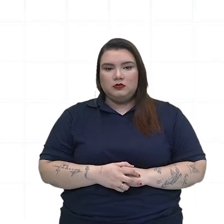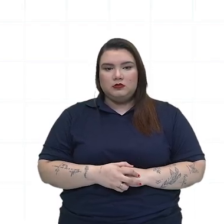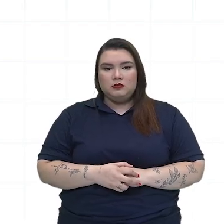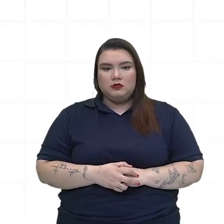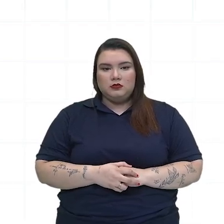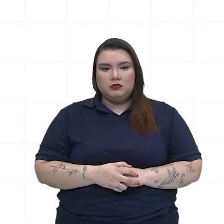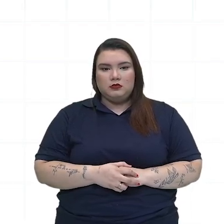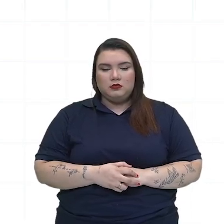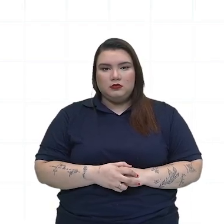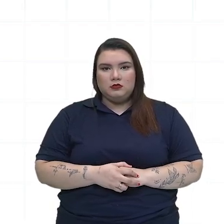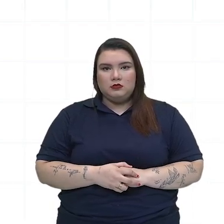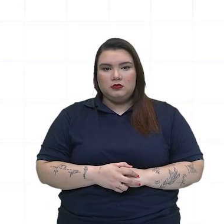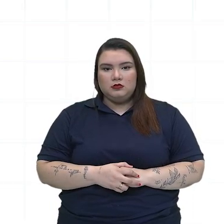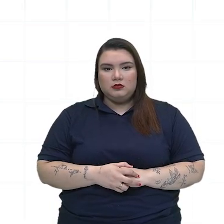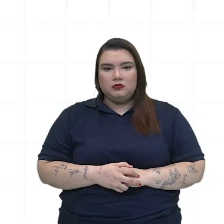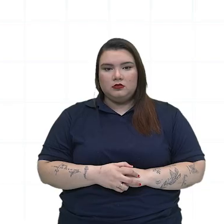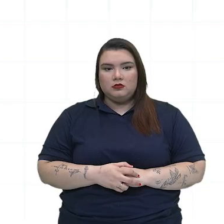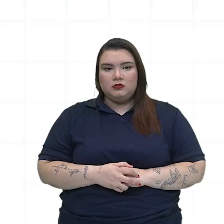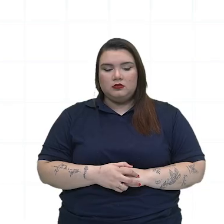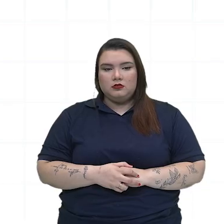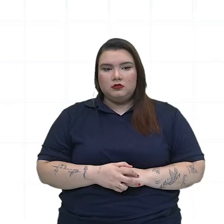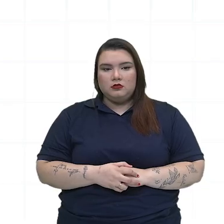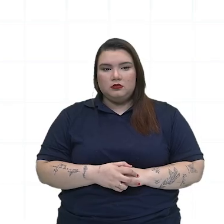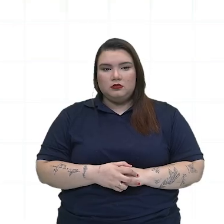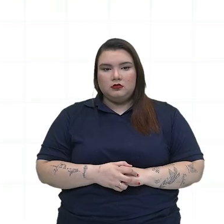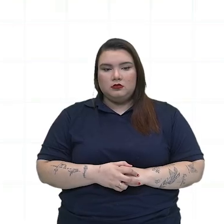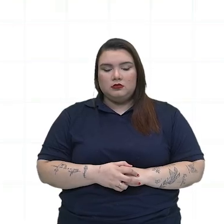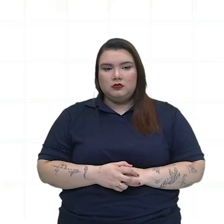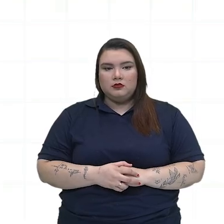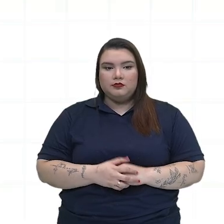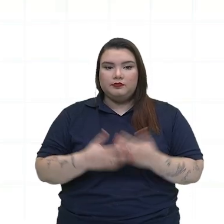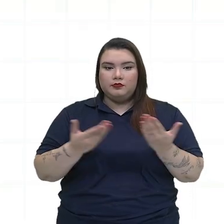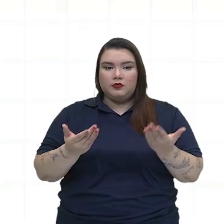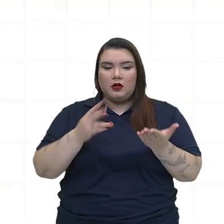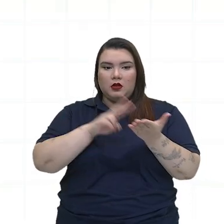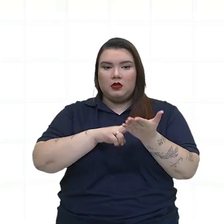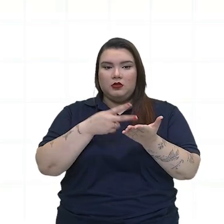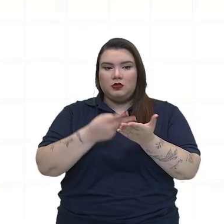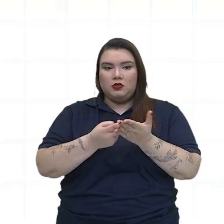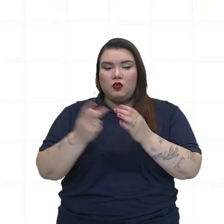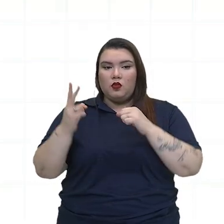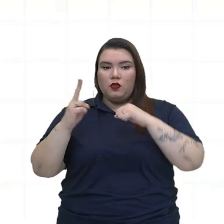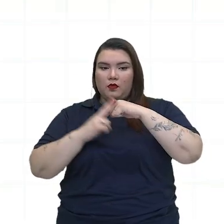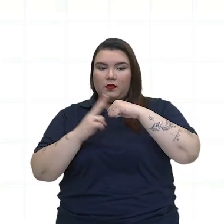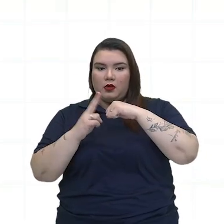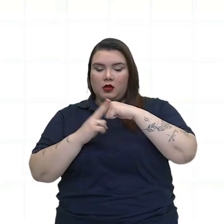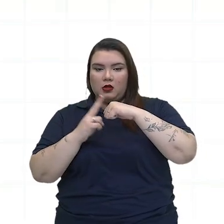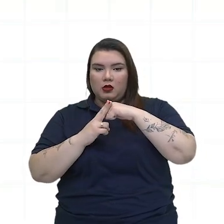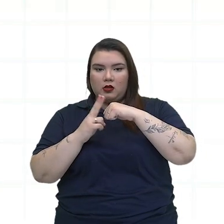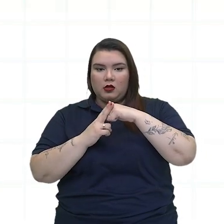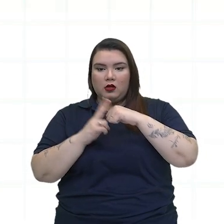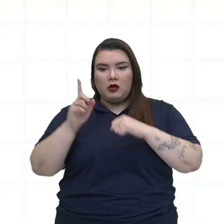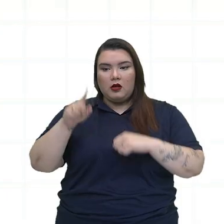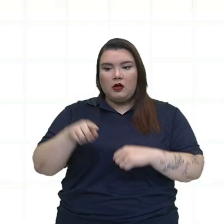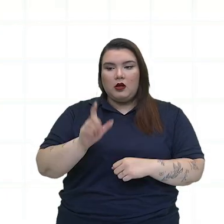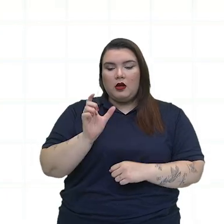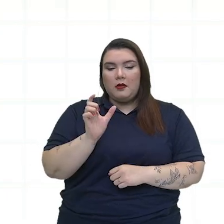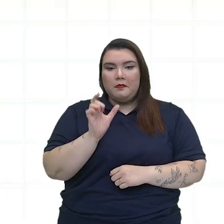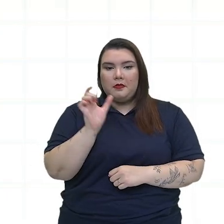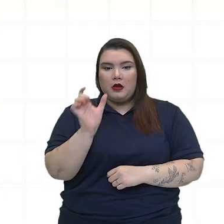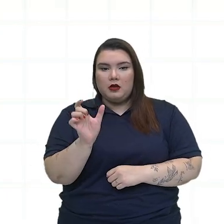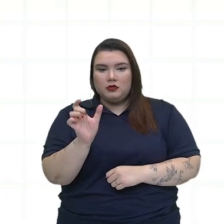verb is a part of speech. Então, um verbo é o quê? Olha só, a